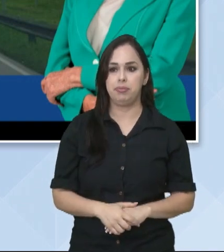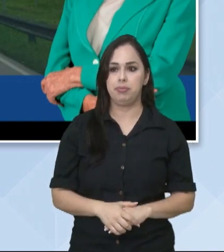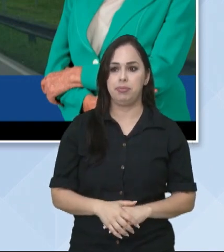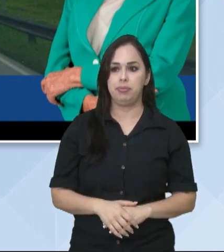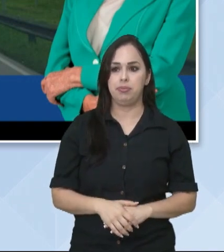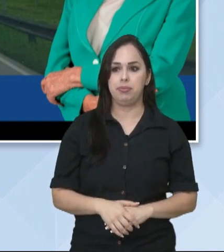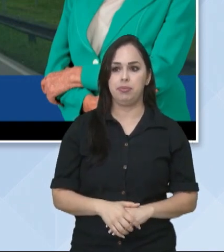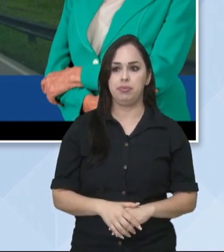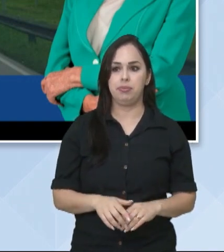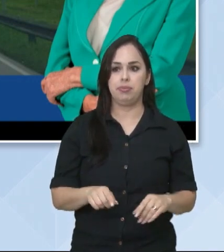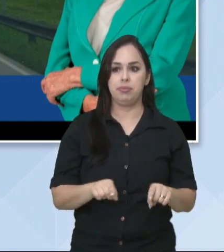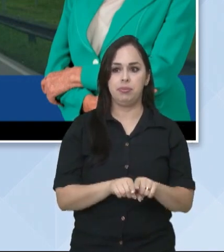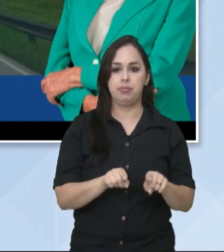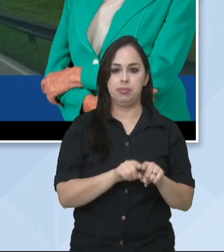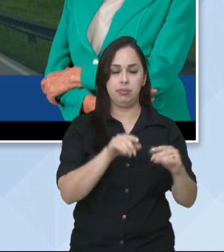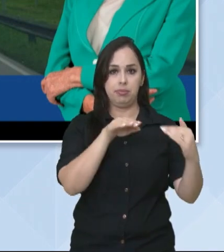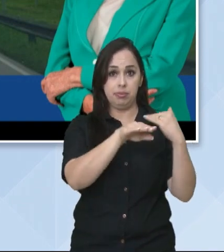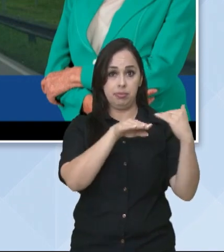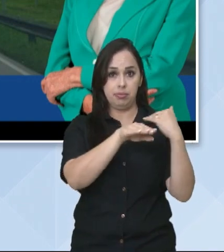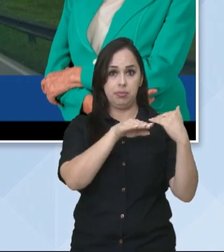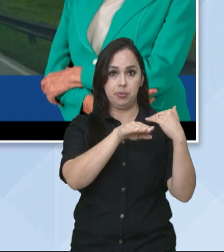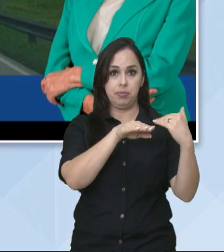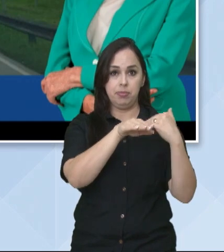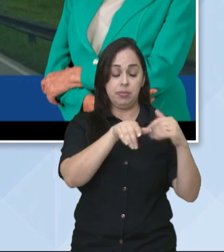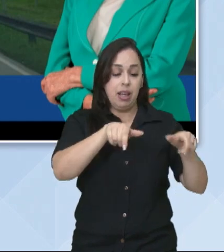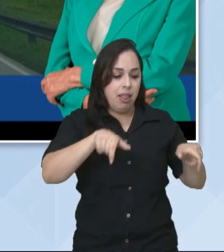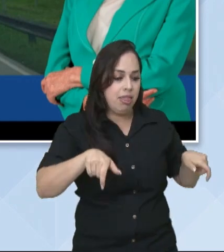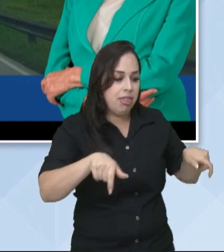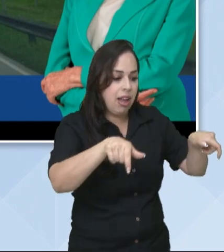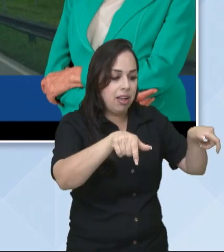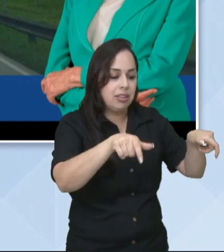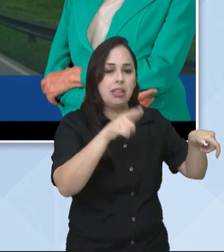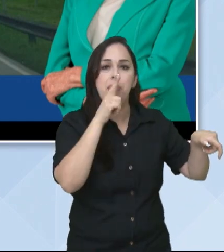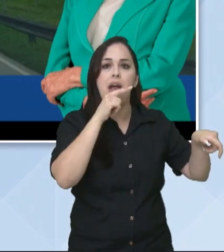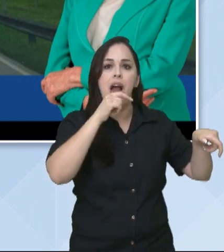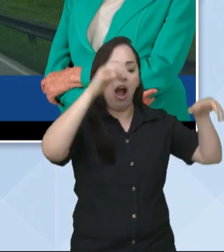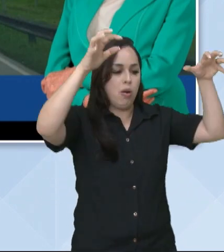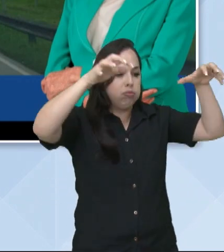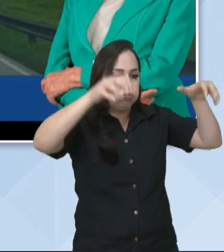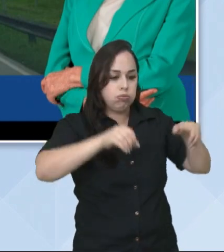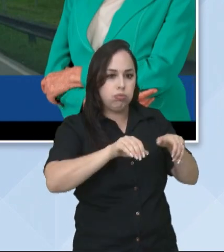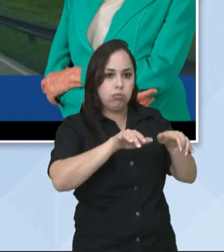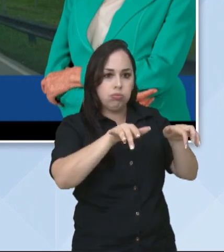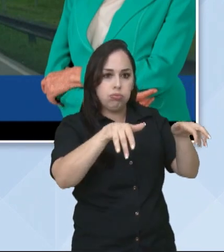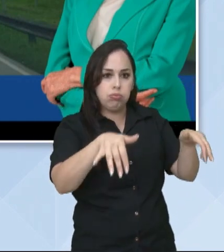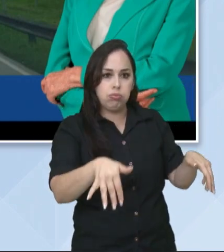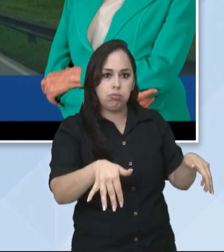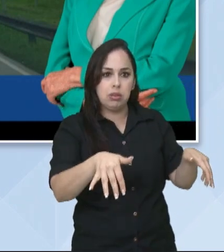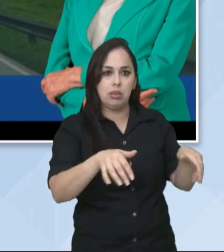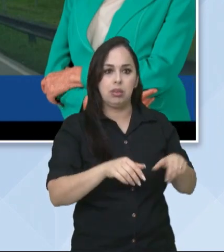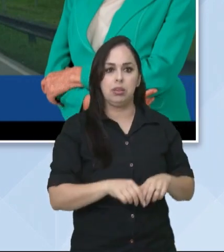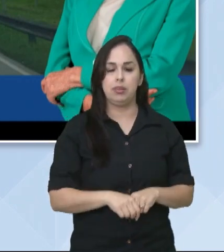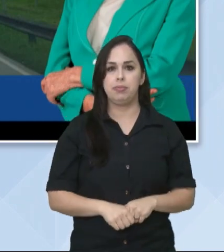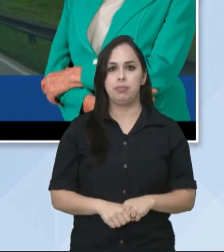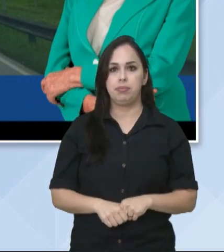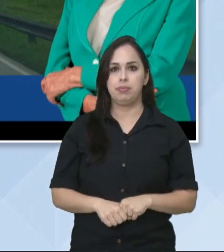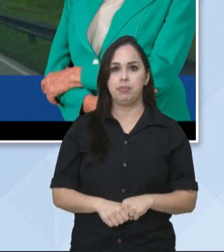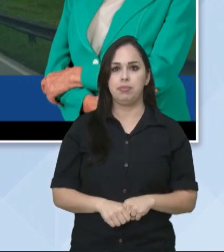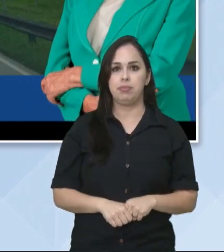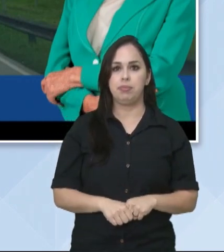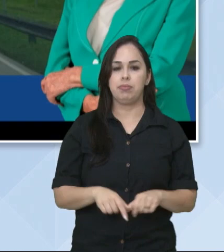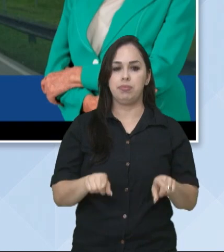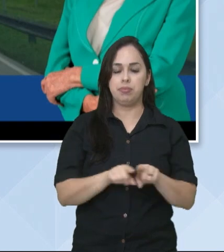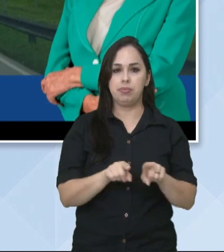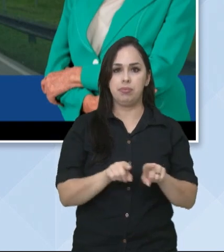ciclovia, faixa de pedestres, guias, galeria de águas pluviais, importantíssimo. Por exemplo, hoje de